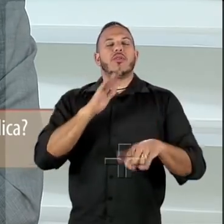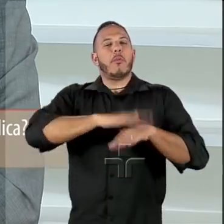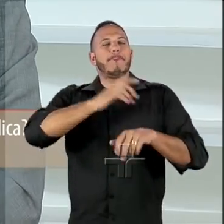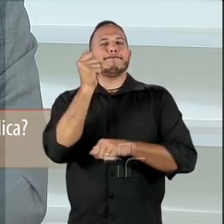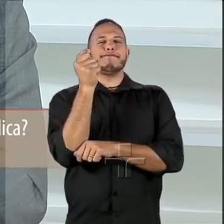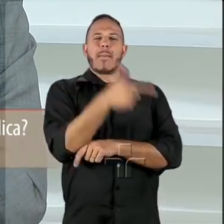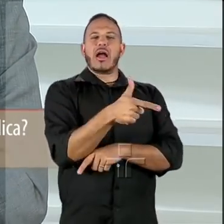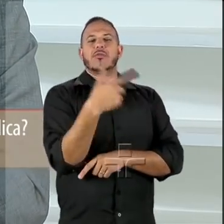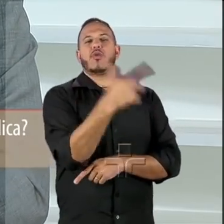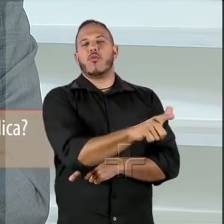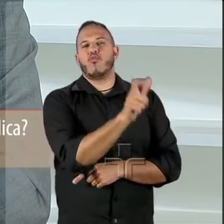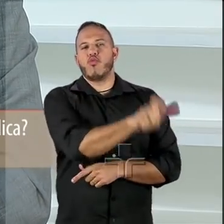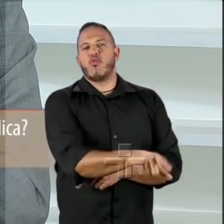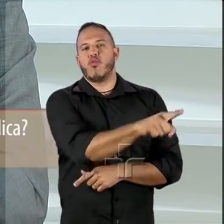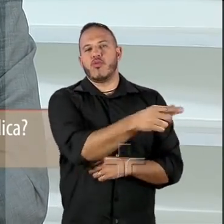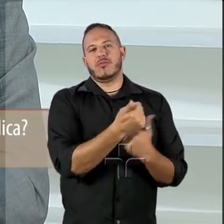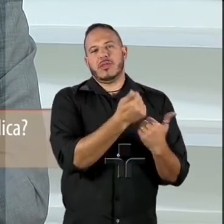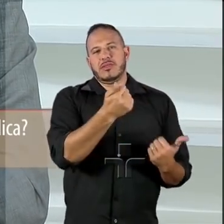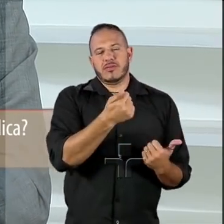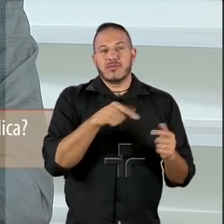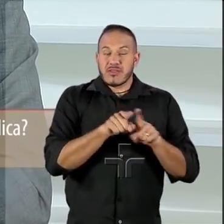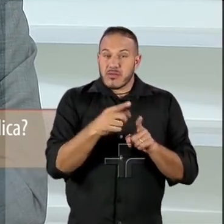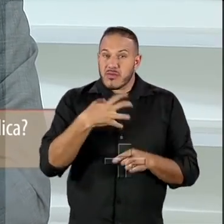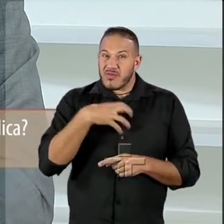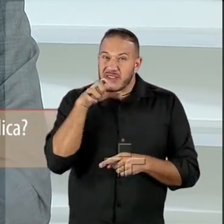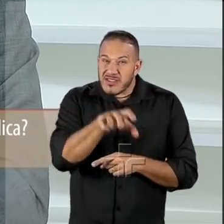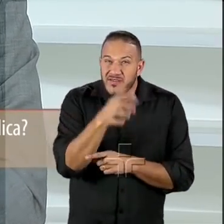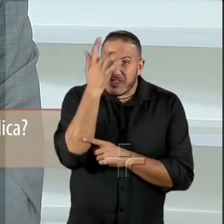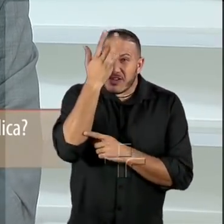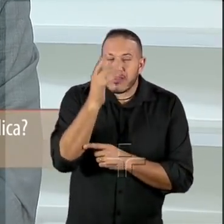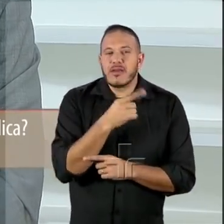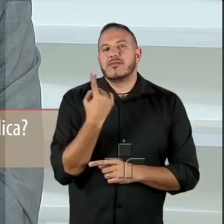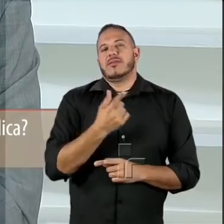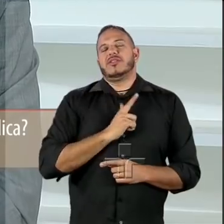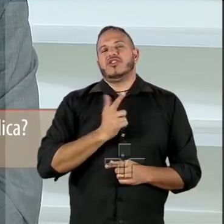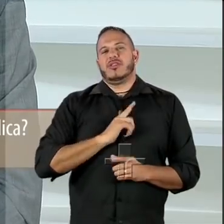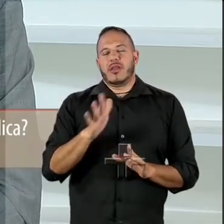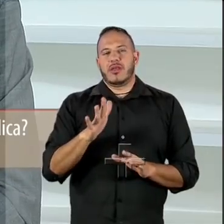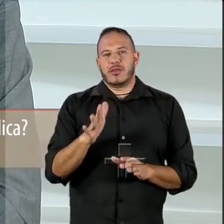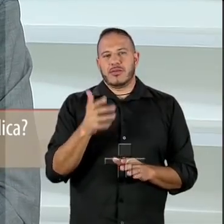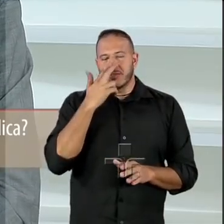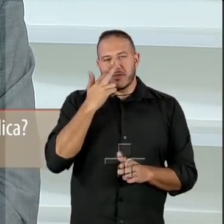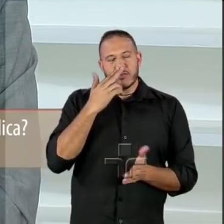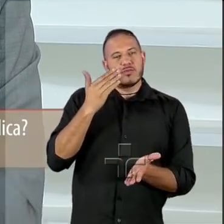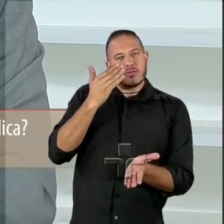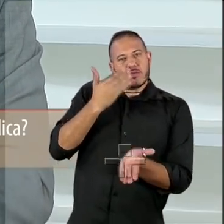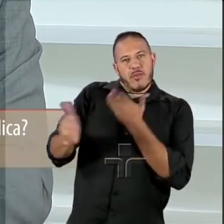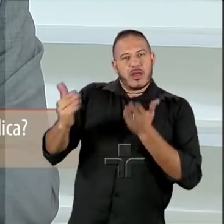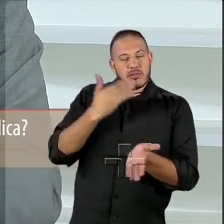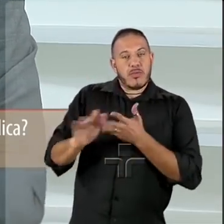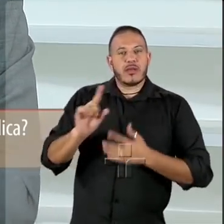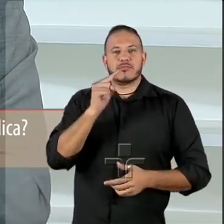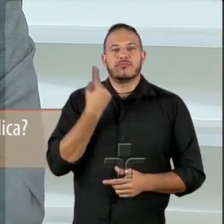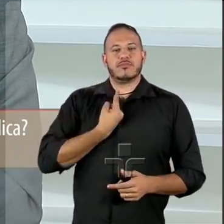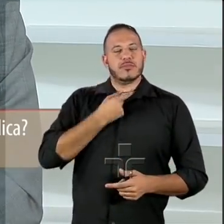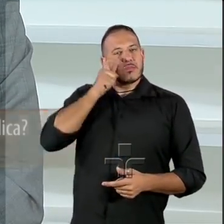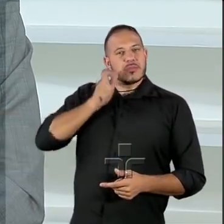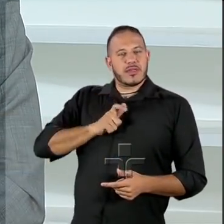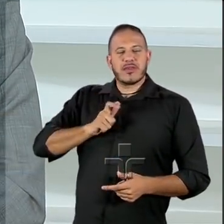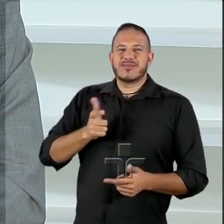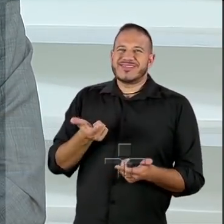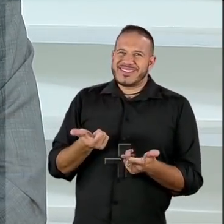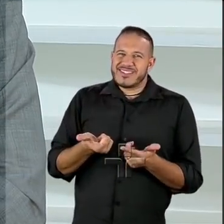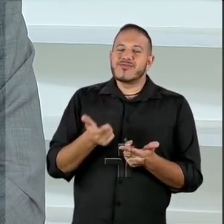ministro. E com essa facilidade que nós temos do despacho monocrático, isso cria um caldo aí